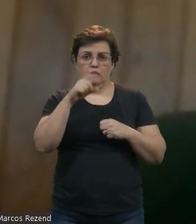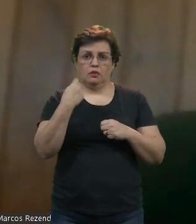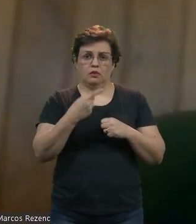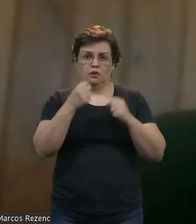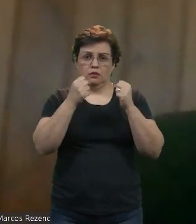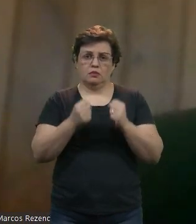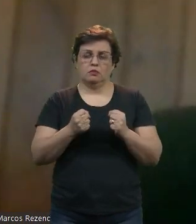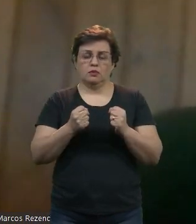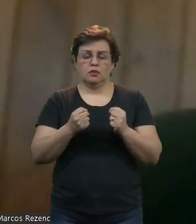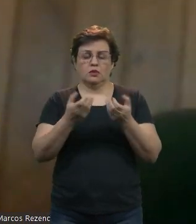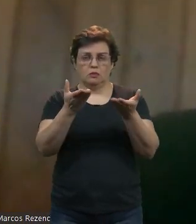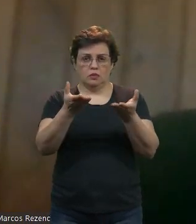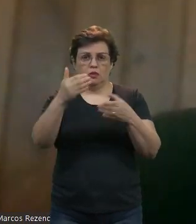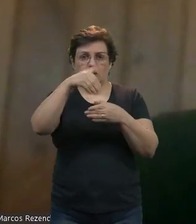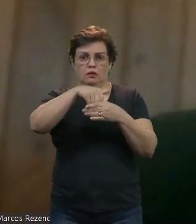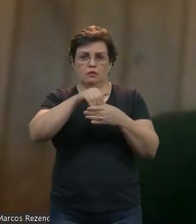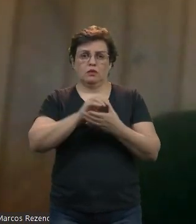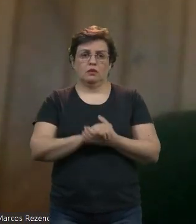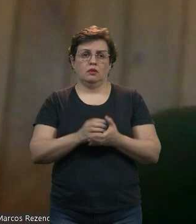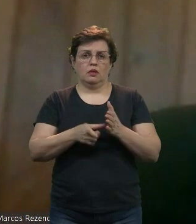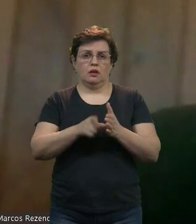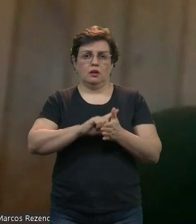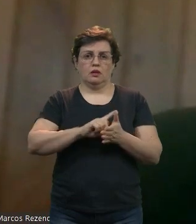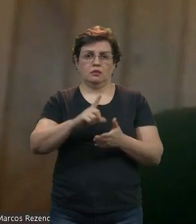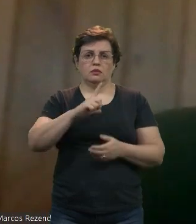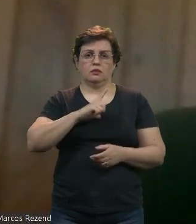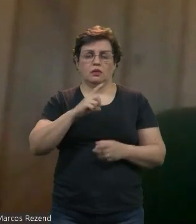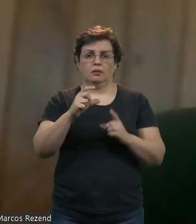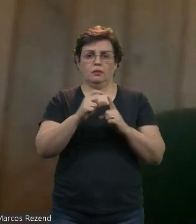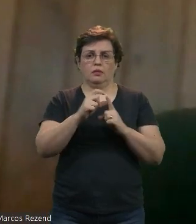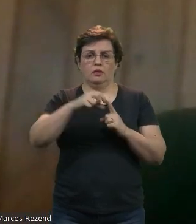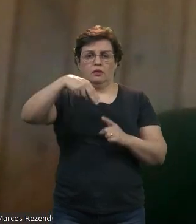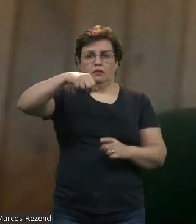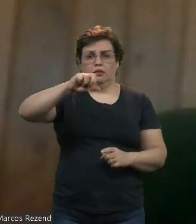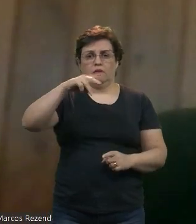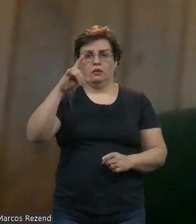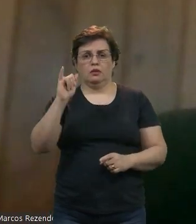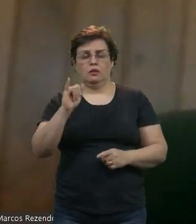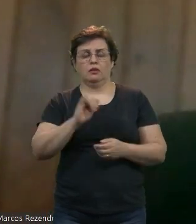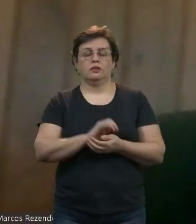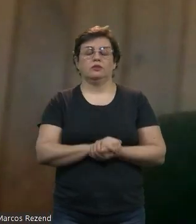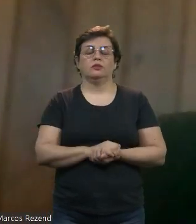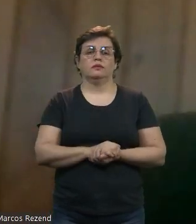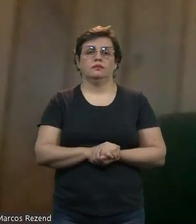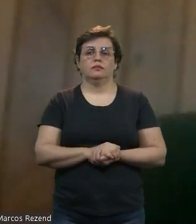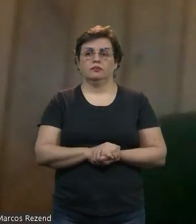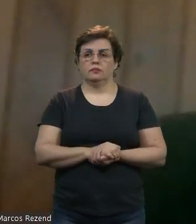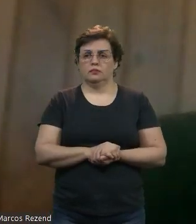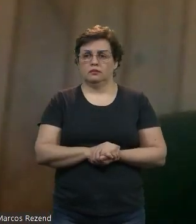possamos colocá-lo em votação. Antes, porém, questão de ordem, vereador Luiz Eduardo Nardes.